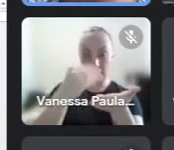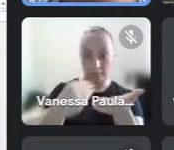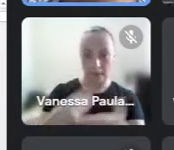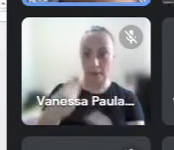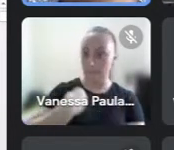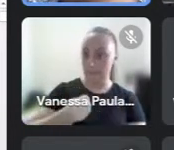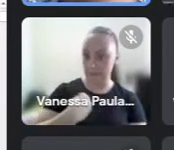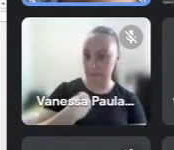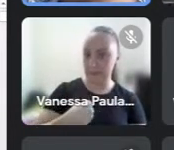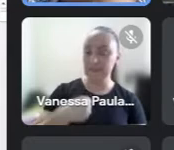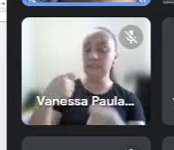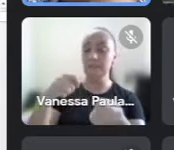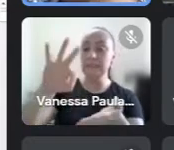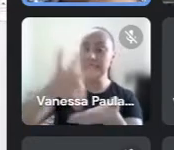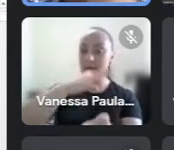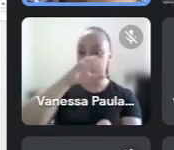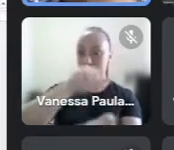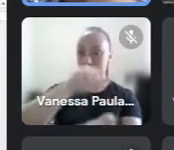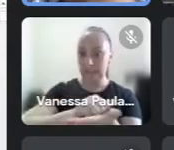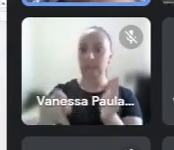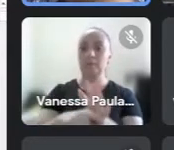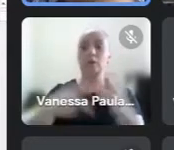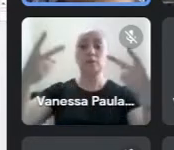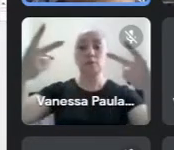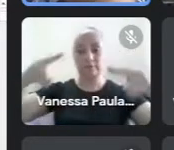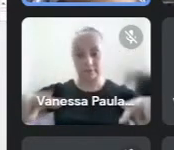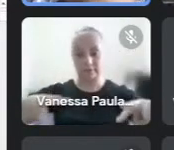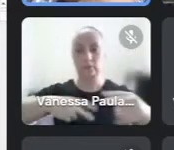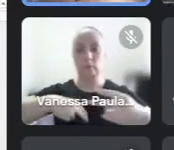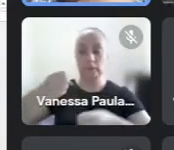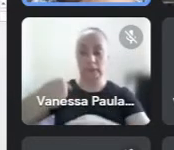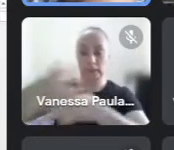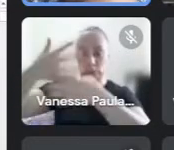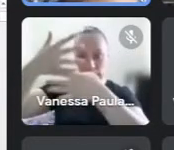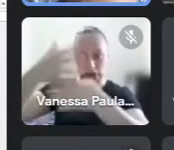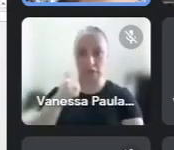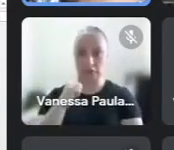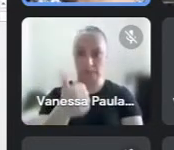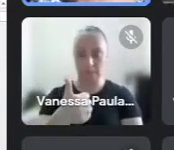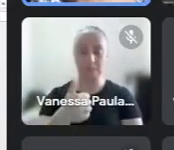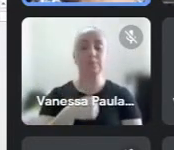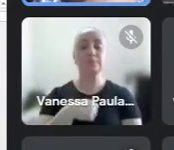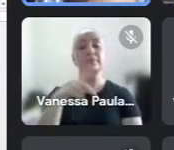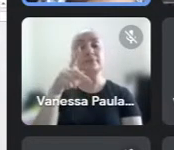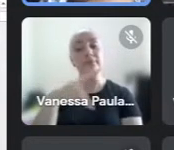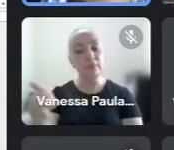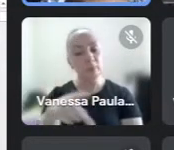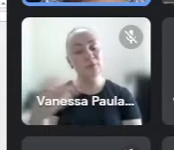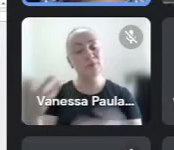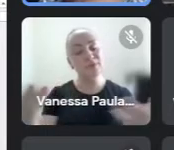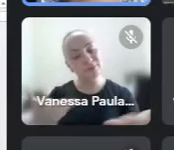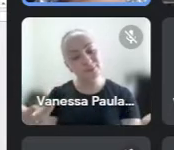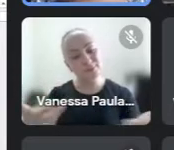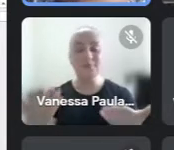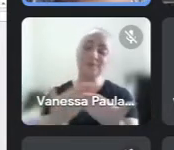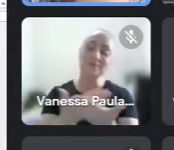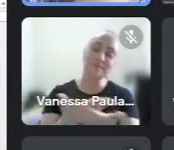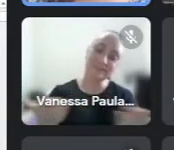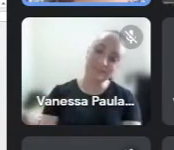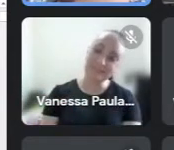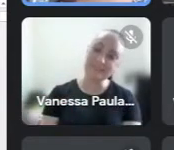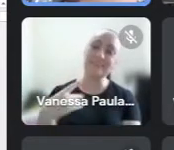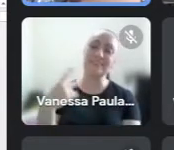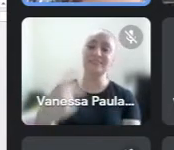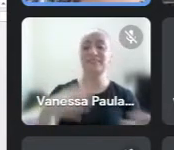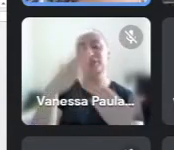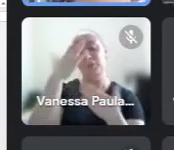devem assinar no link que os meninos colocarem também, tá bom? Professora, por favor, faça as honras. Muito obrigada pela